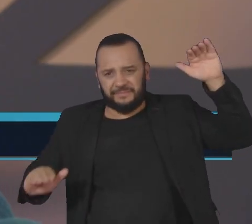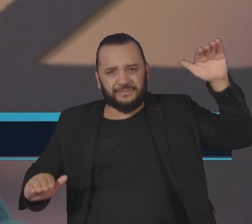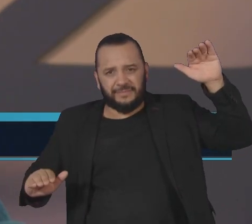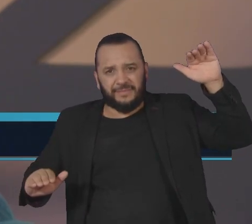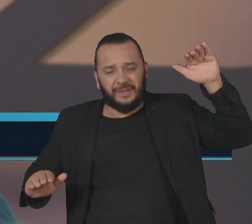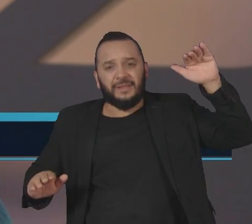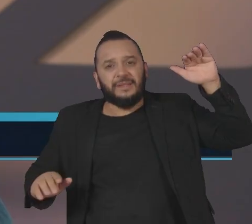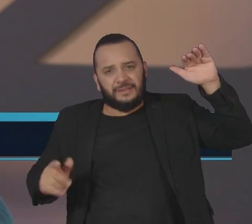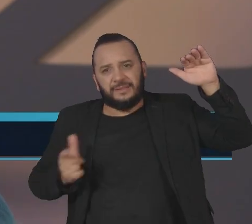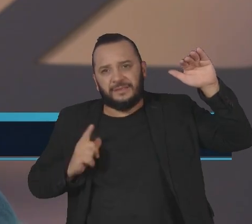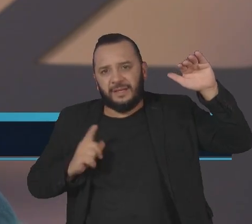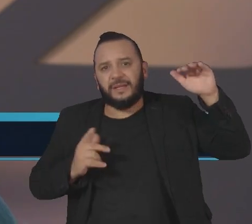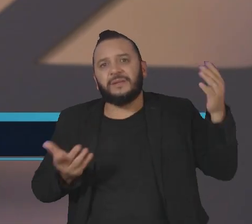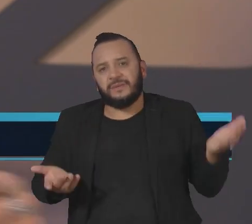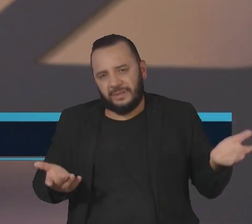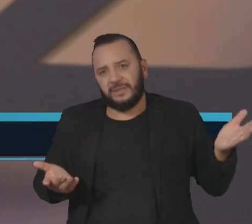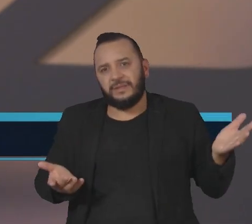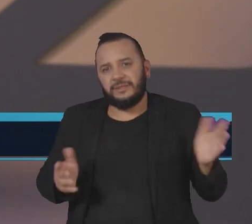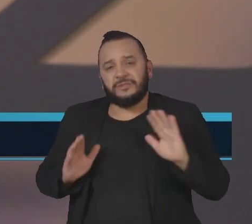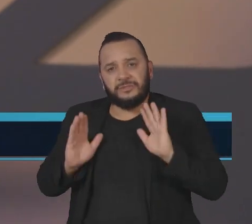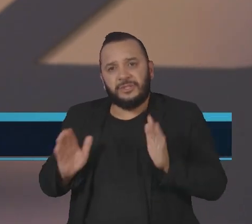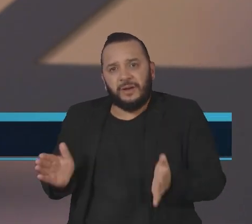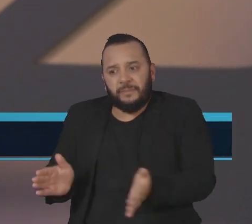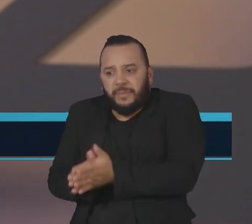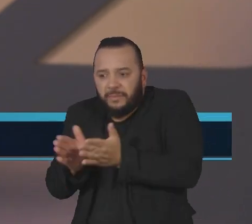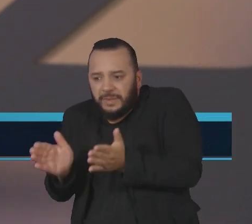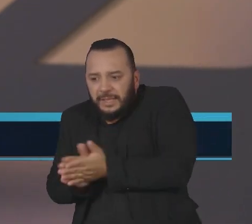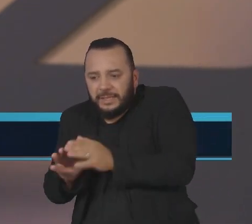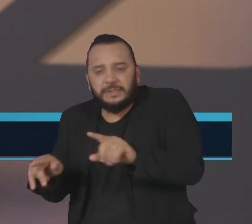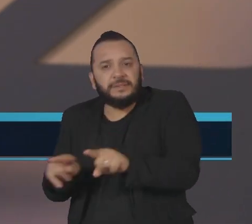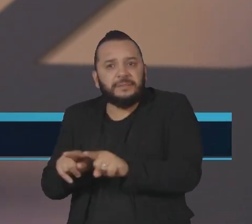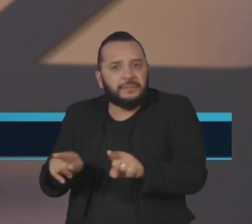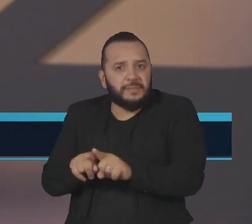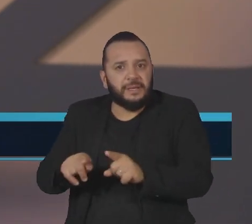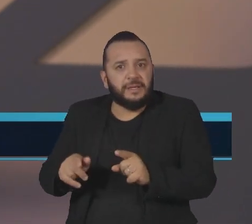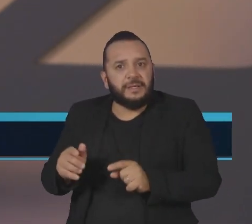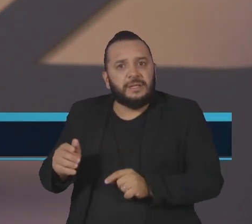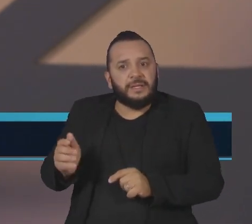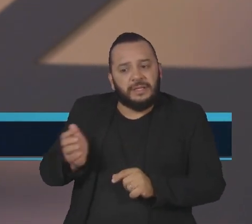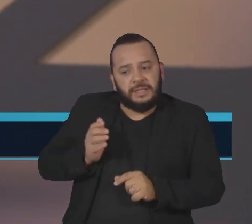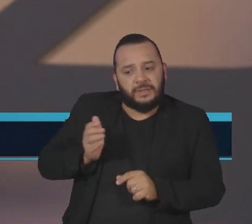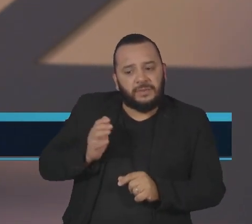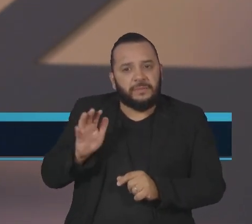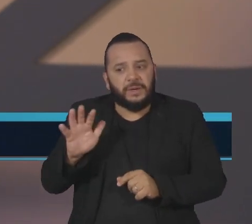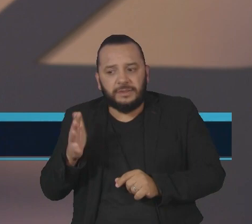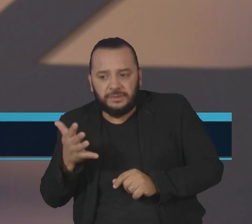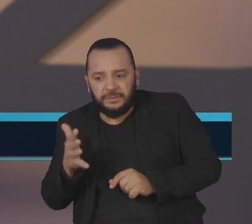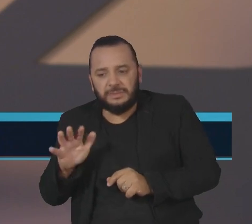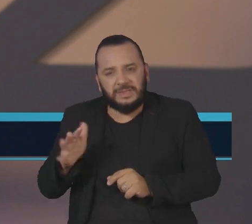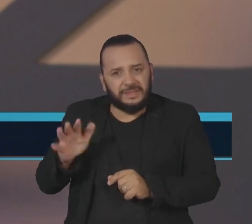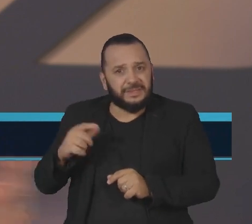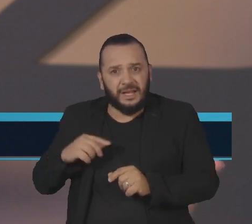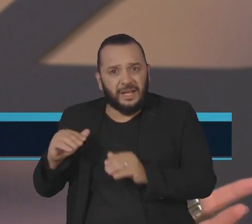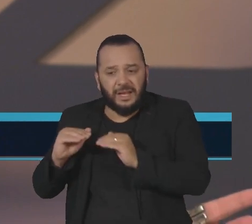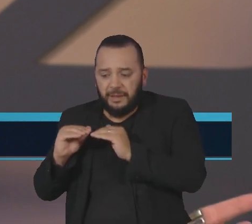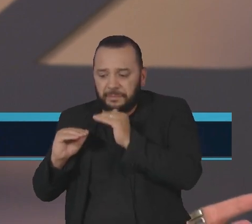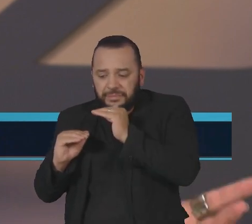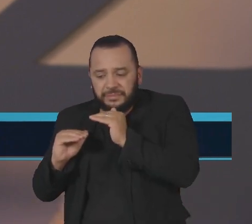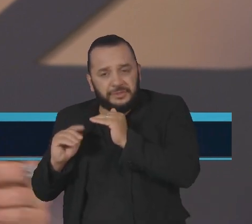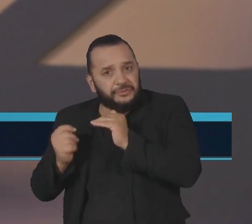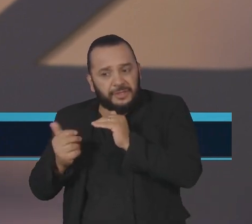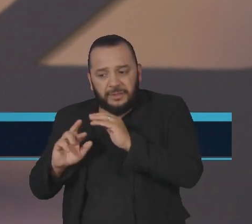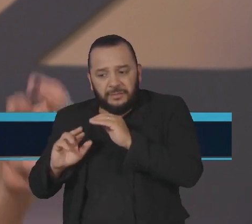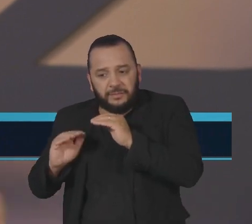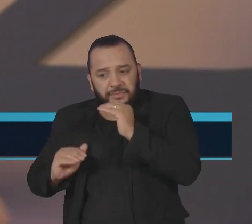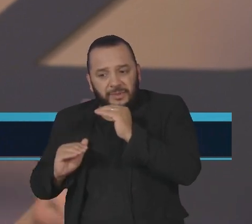variação de renda é muito pequena no Brasil. Só que o jovem sonha, às vezes, é vendido a vida dos tais dos ricos, que são 1% da população